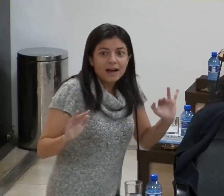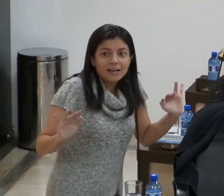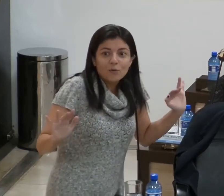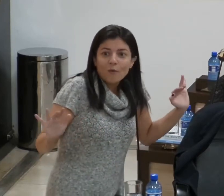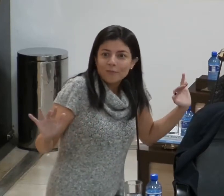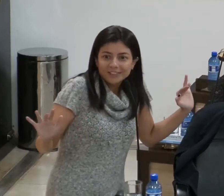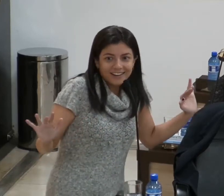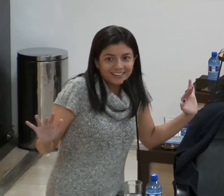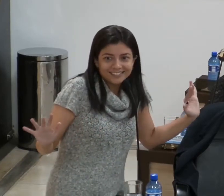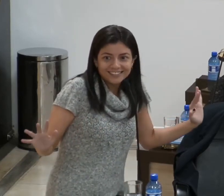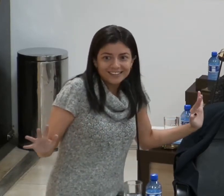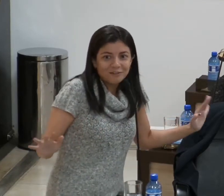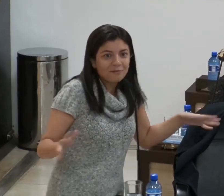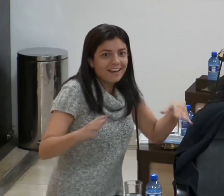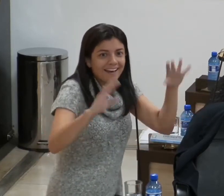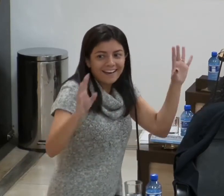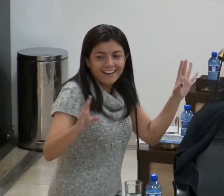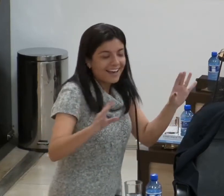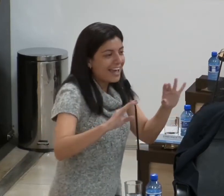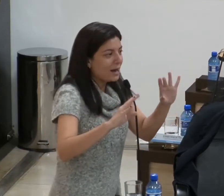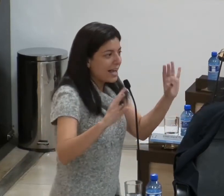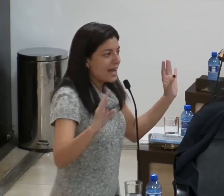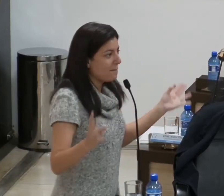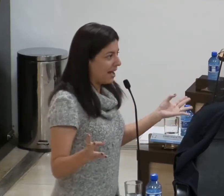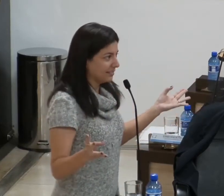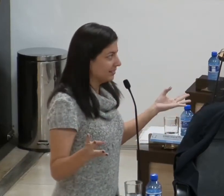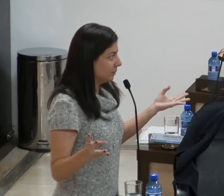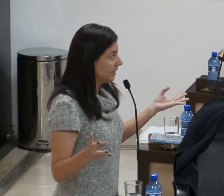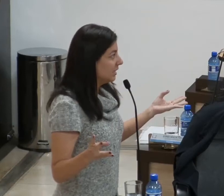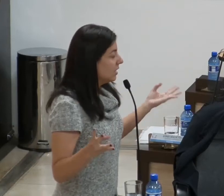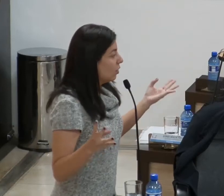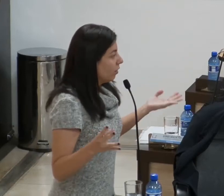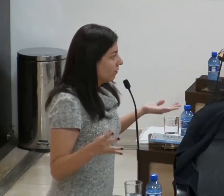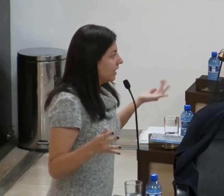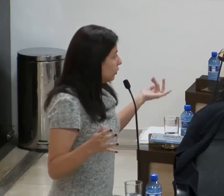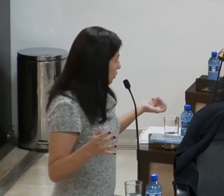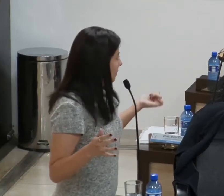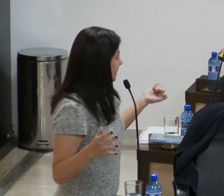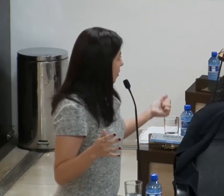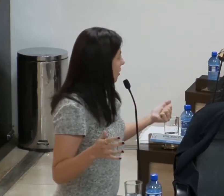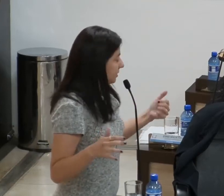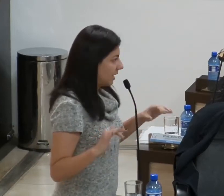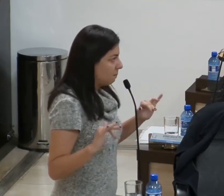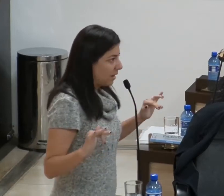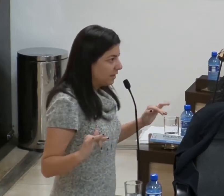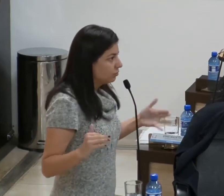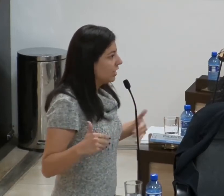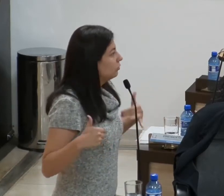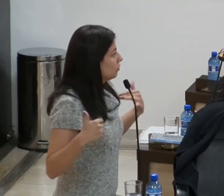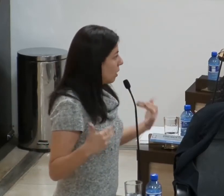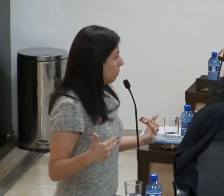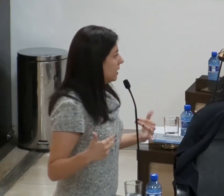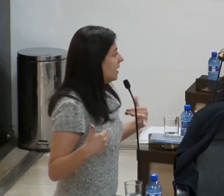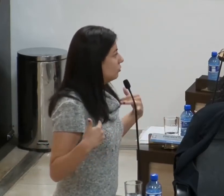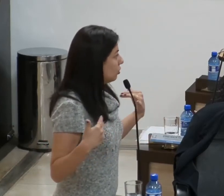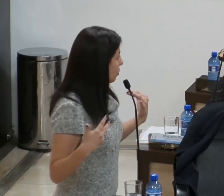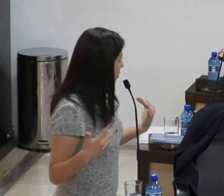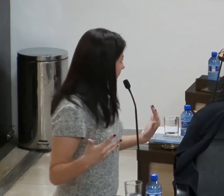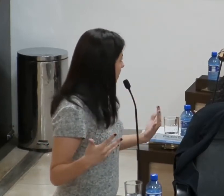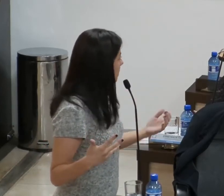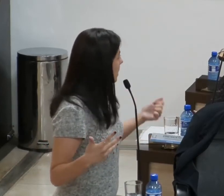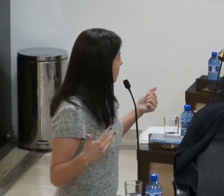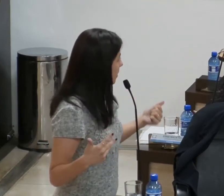Quem trabalha com comunicação é a máxima. O vereador Dr. Marcelo Rossi está em pleno direito de usar o plenário